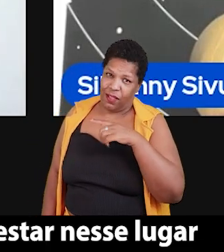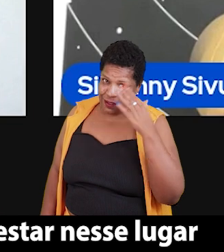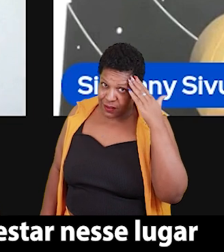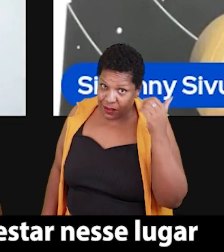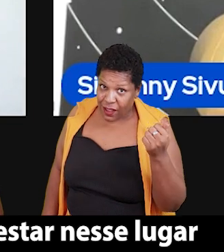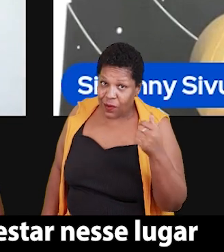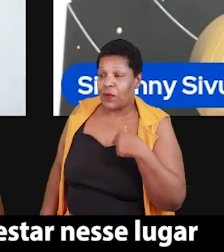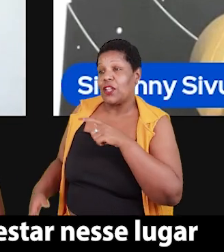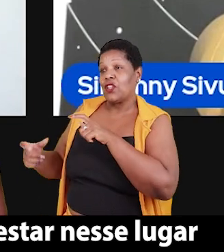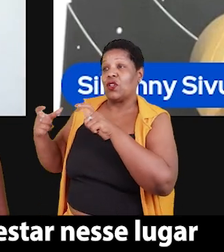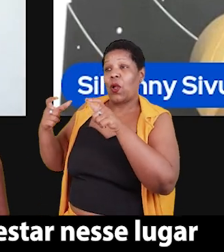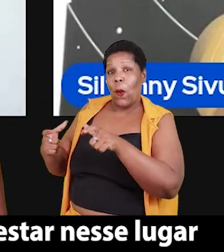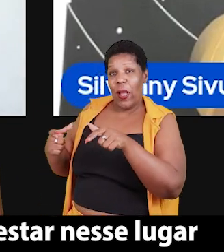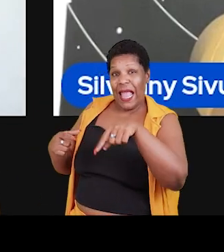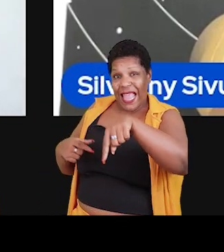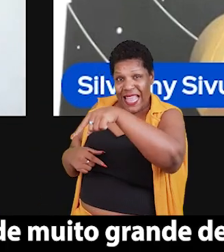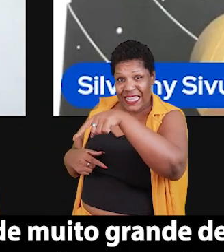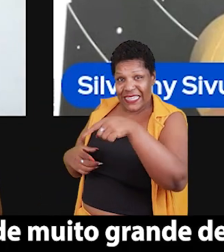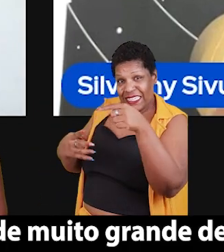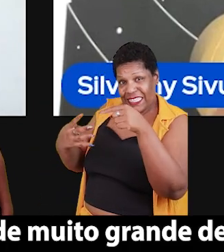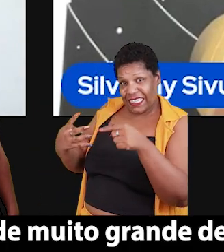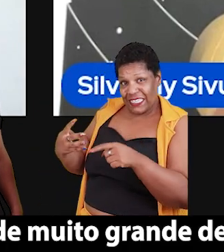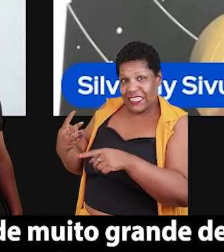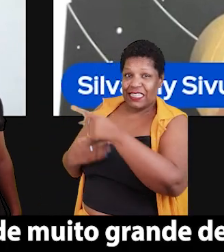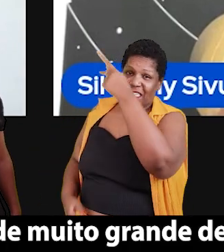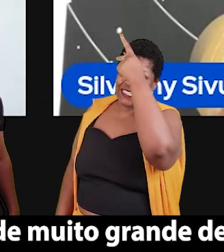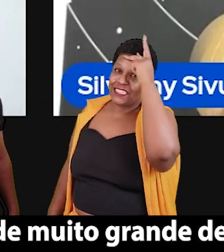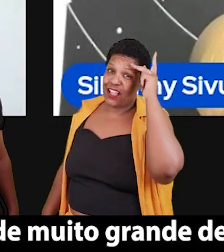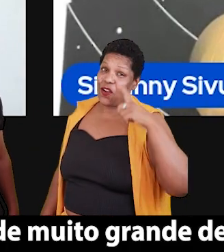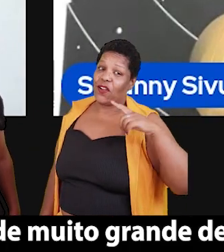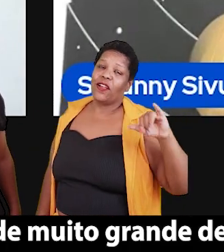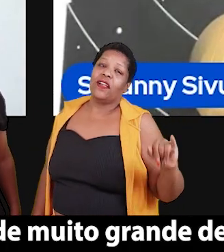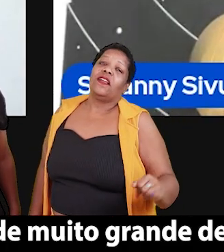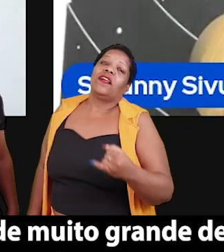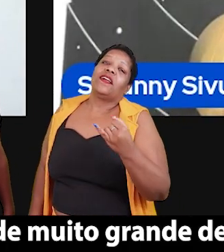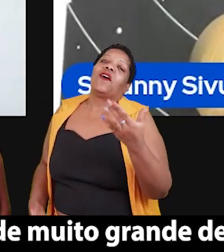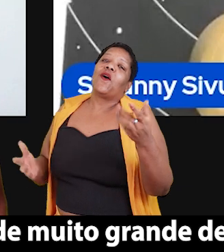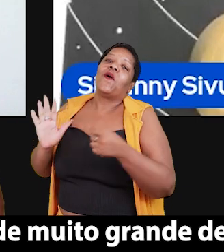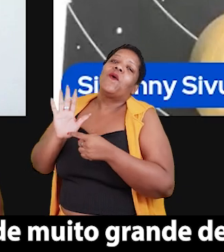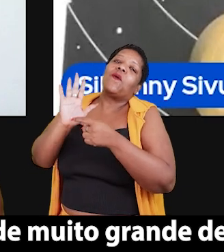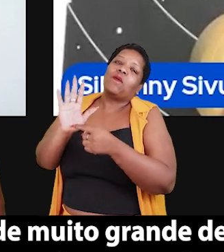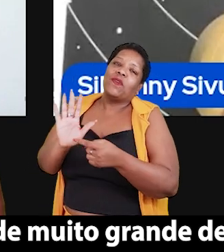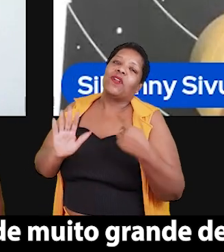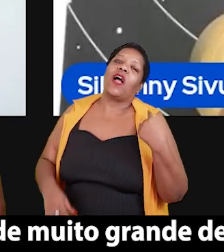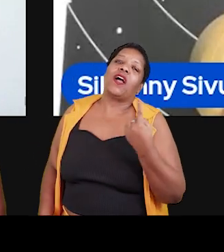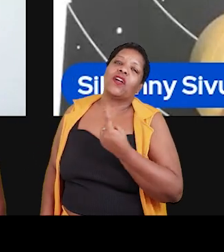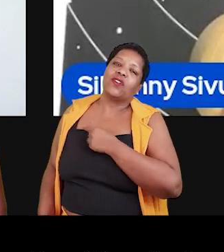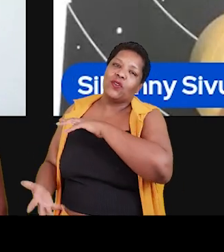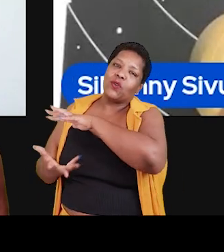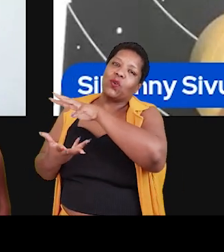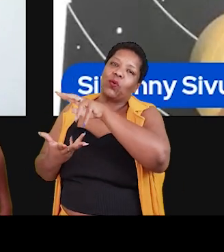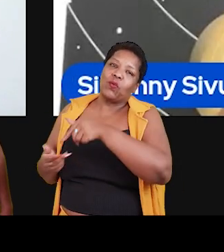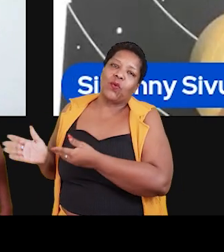eu estar nesse lugar com essas pessoas é uma oportunidade muito grande de poder mostrar a nossa percussão pro mundo,